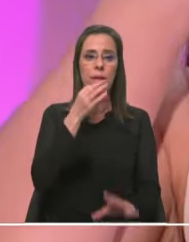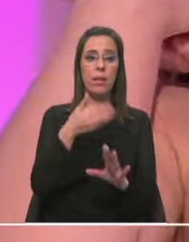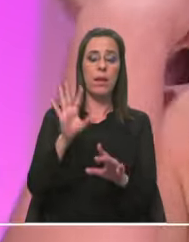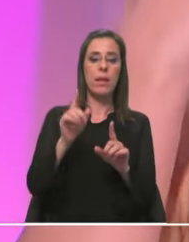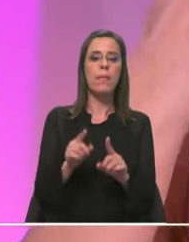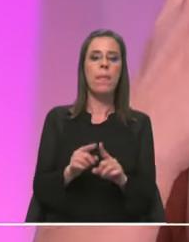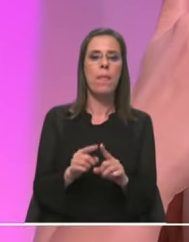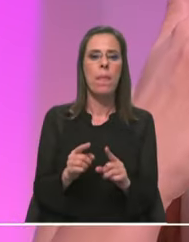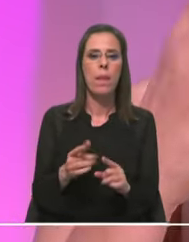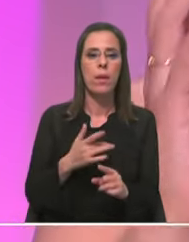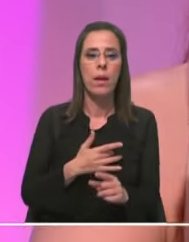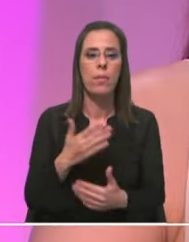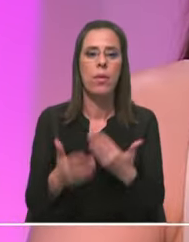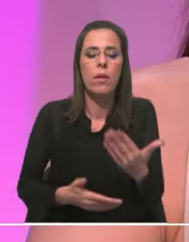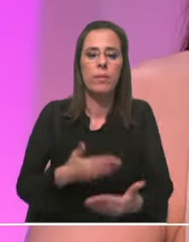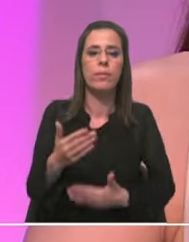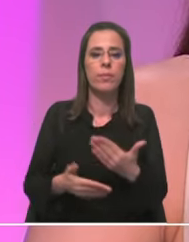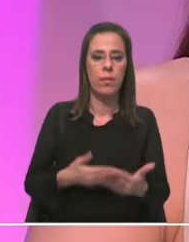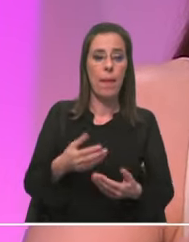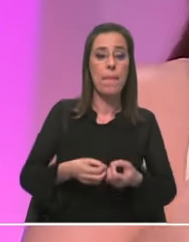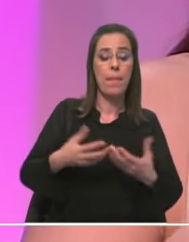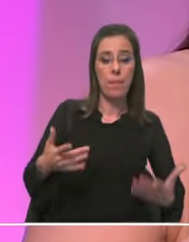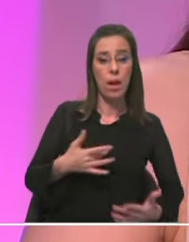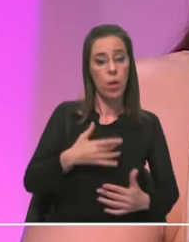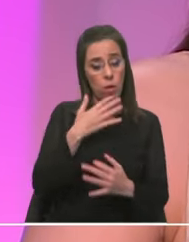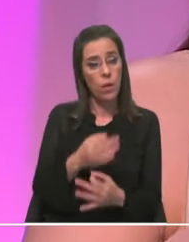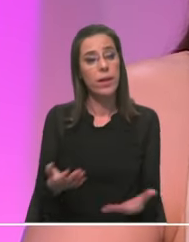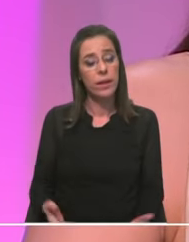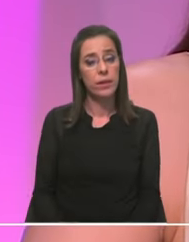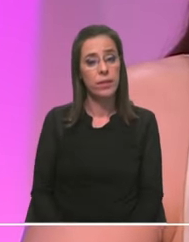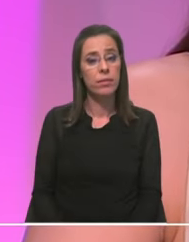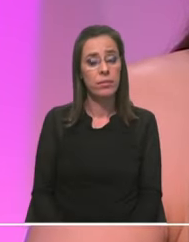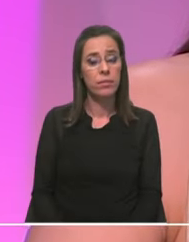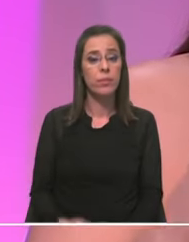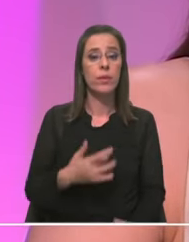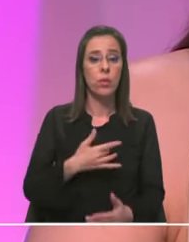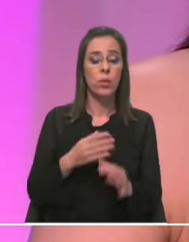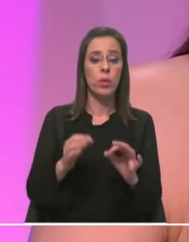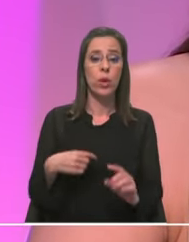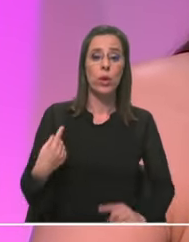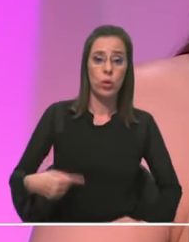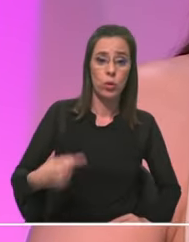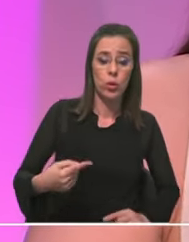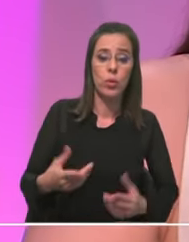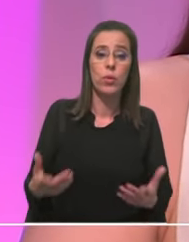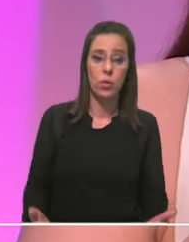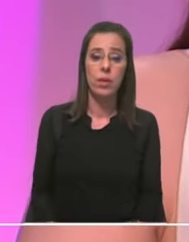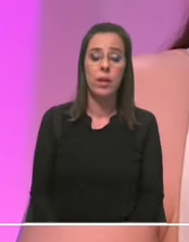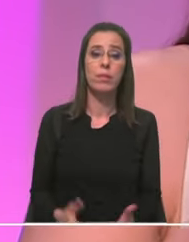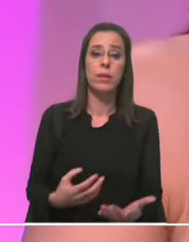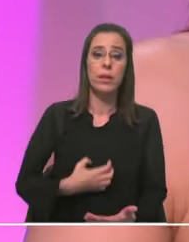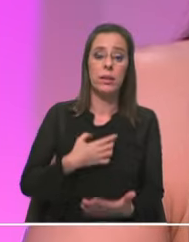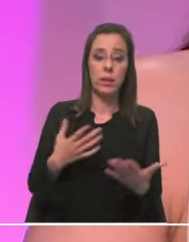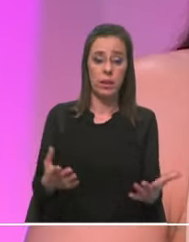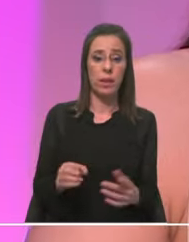sobre isso de é um amor que depois vão vai aumentando e eu acredito é um amor que aumenta todos os dias e sinto